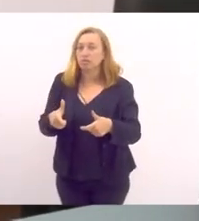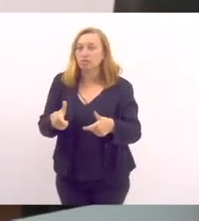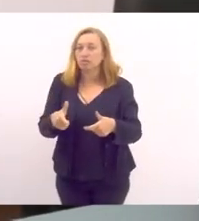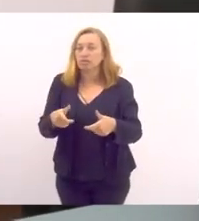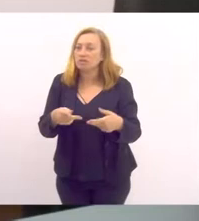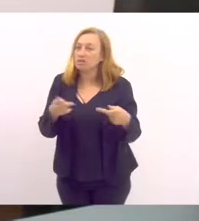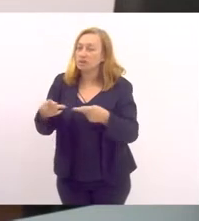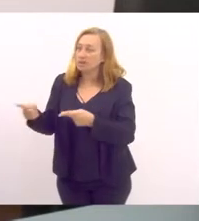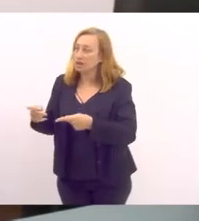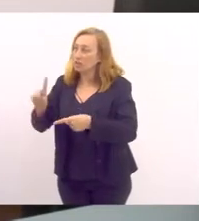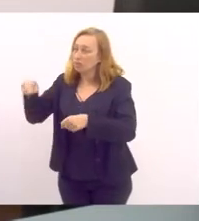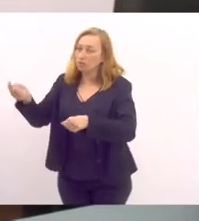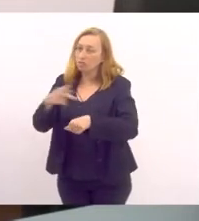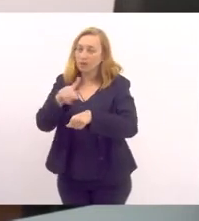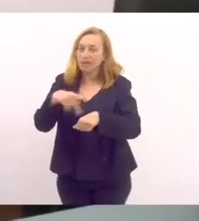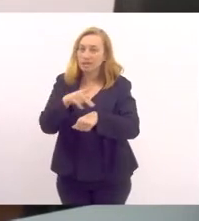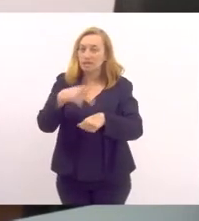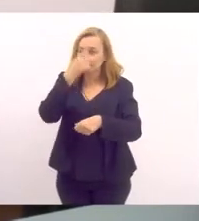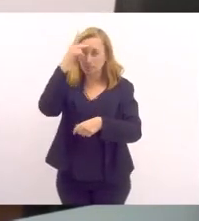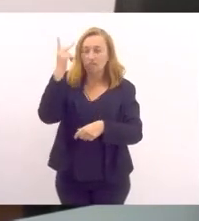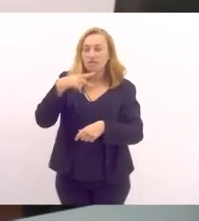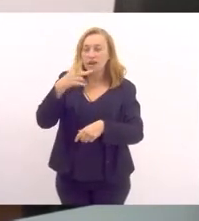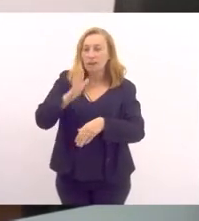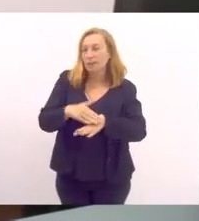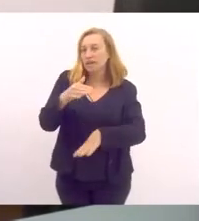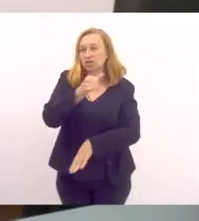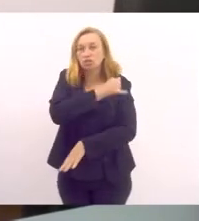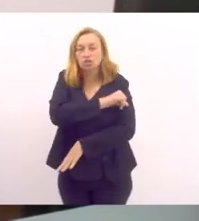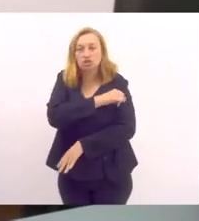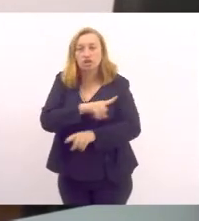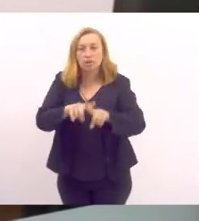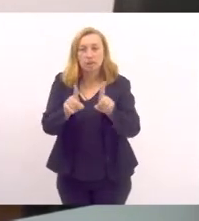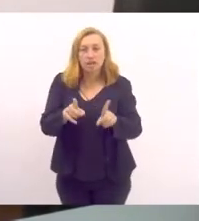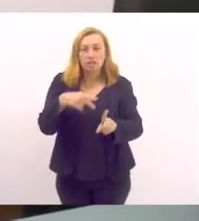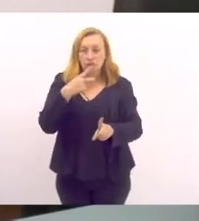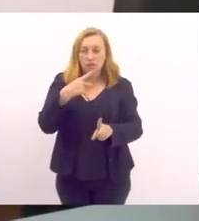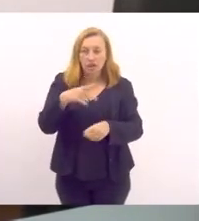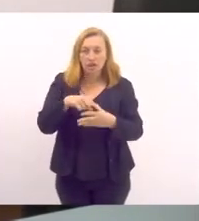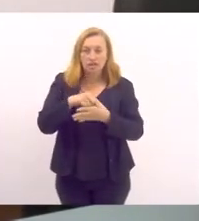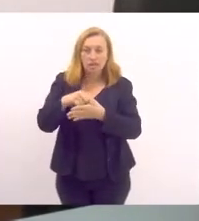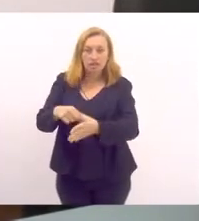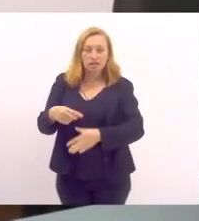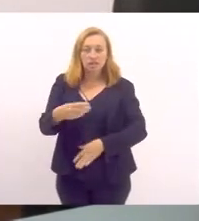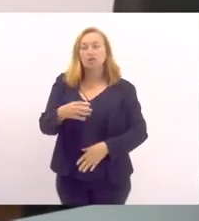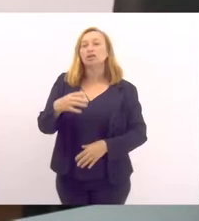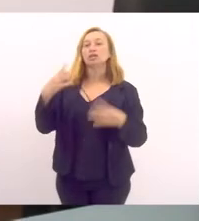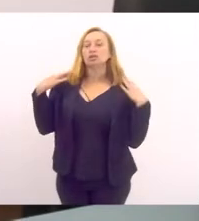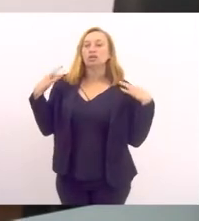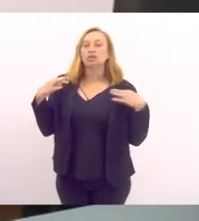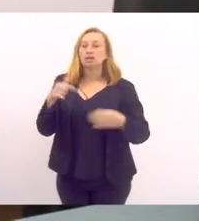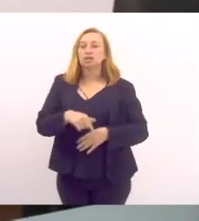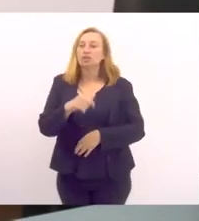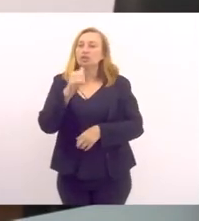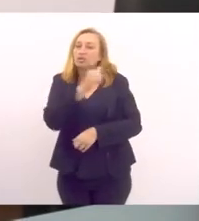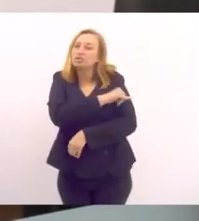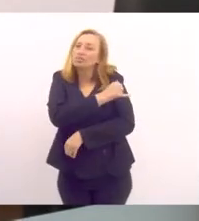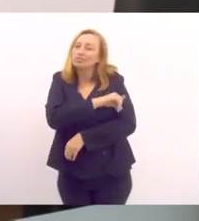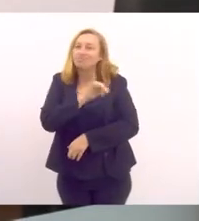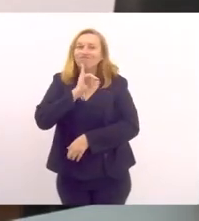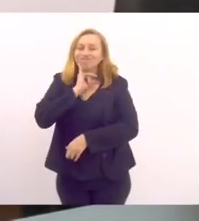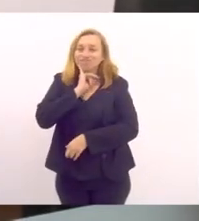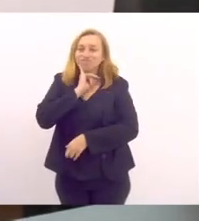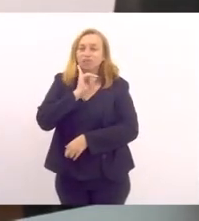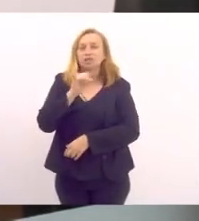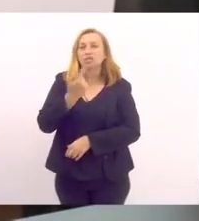comentada. Mas outra coisa, agora eu vou falar uma coisa da minha classe, que eu sou guia de turismo. temos aqui no Rio de Janeiro, infelizmente não